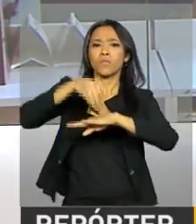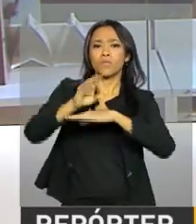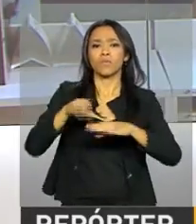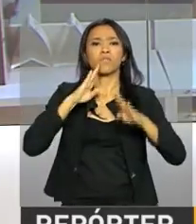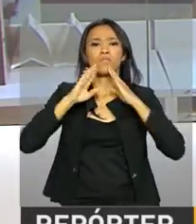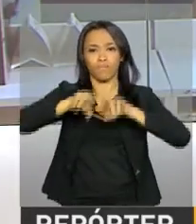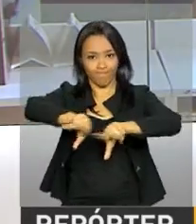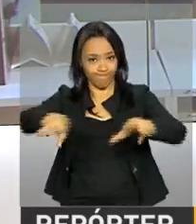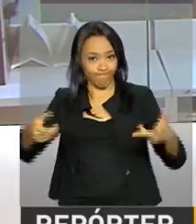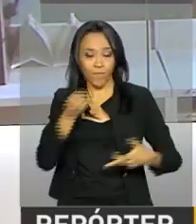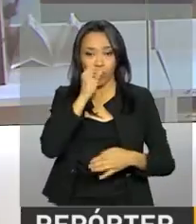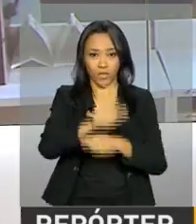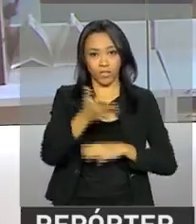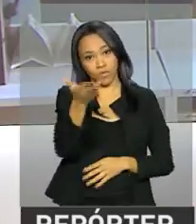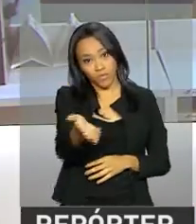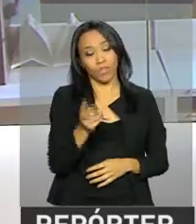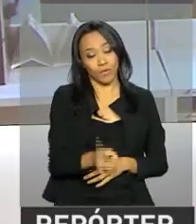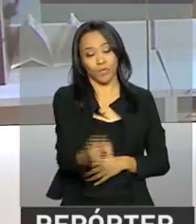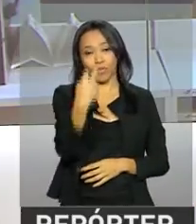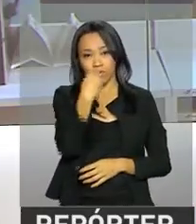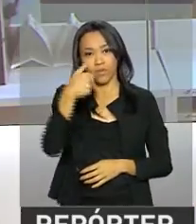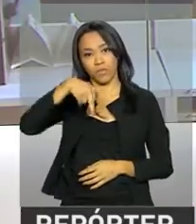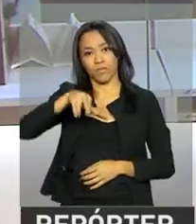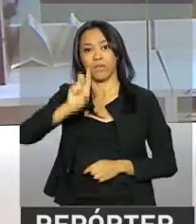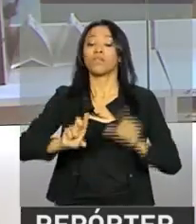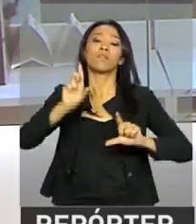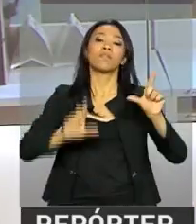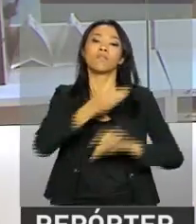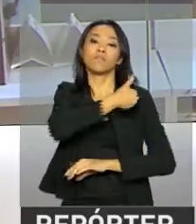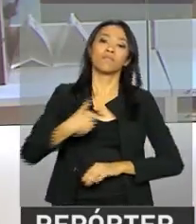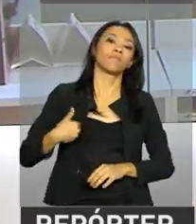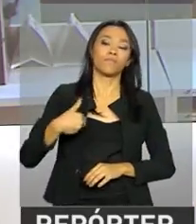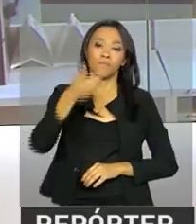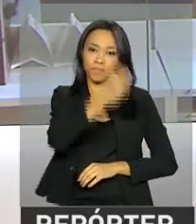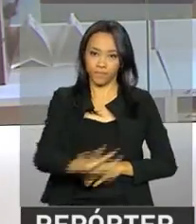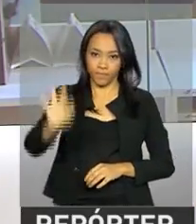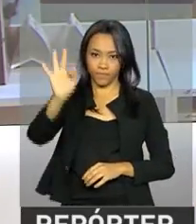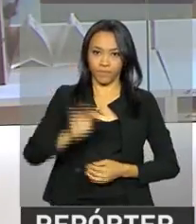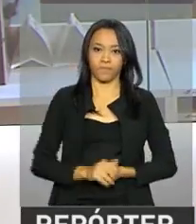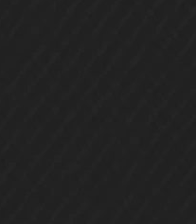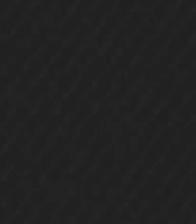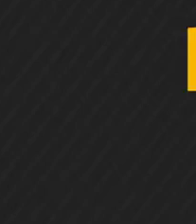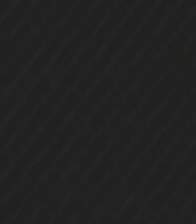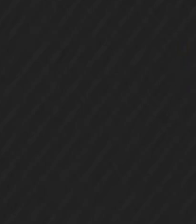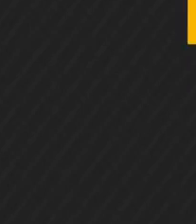redes sociais uma boa tarde pra você continue com a gente aqui na nbr a tv do governo federal